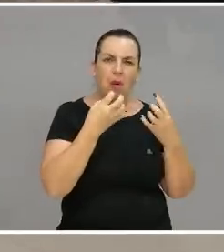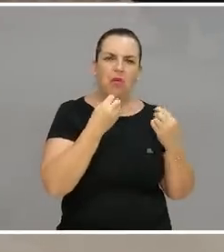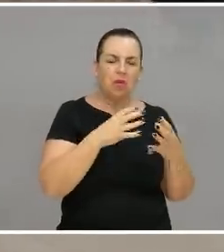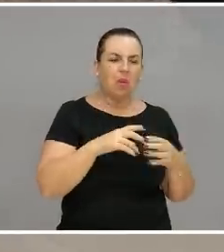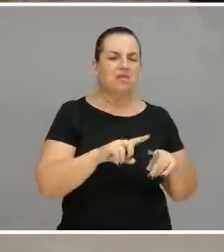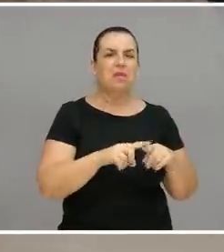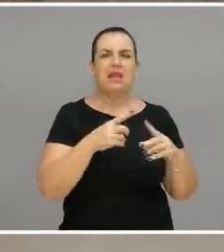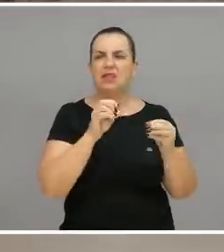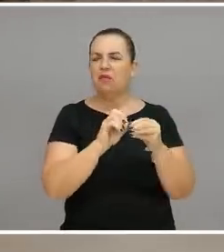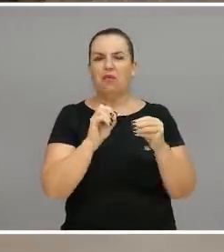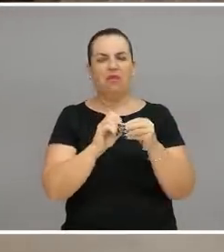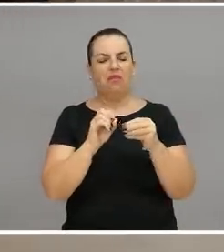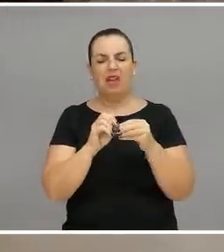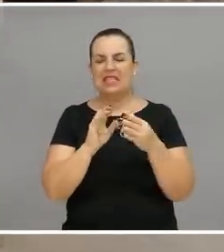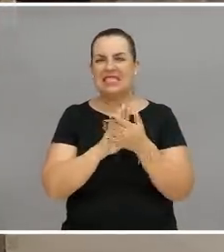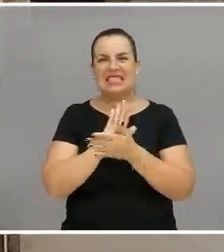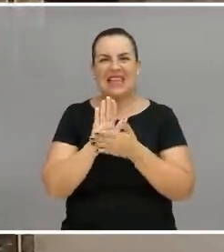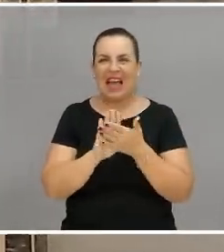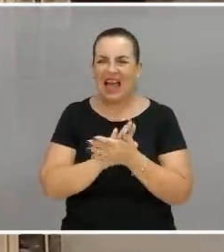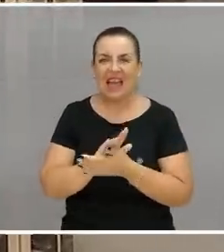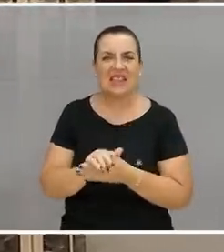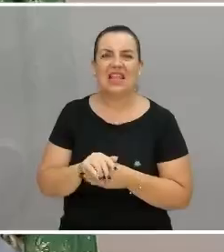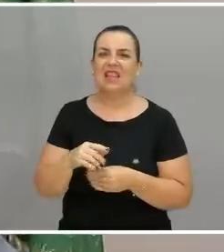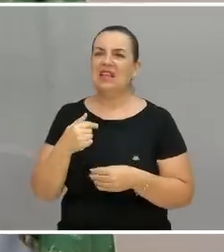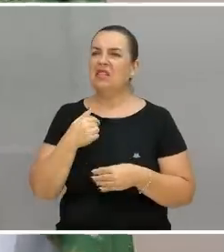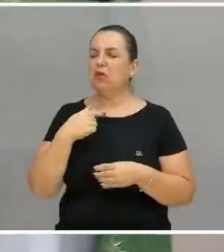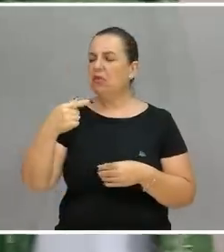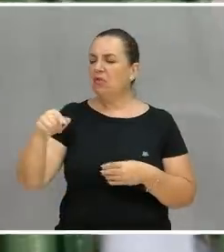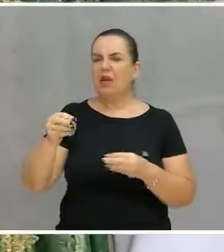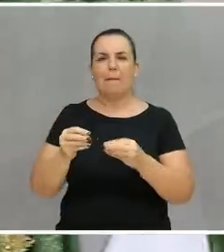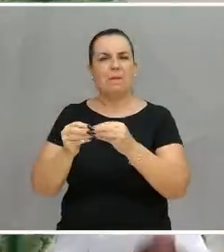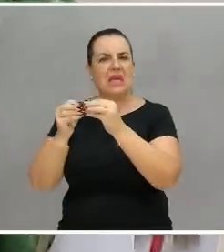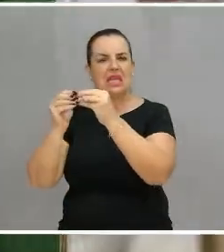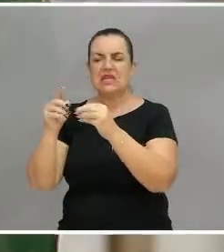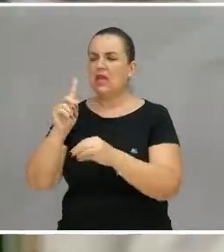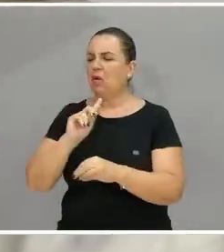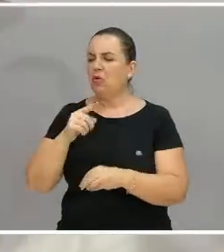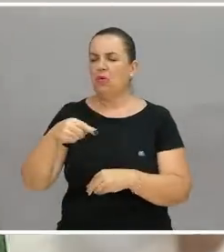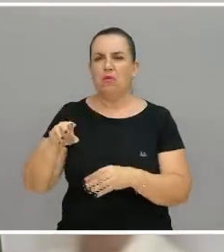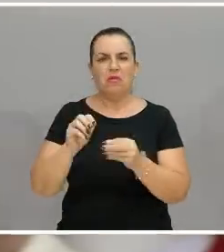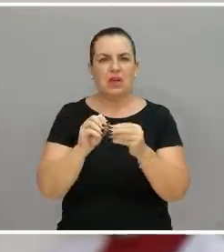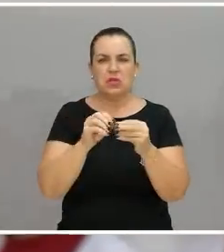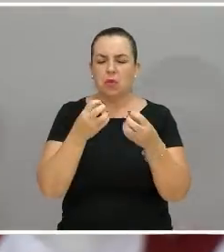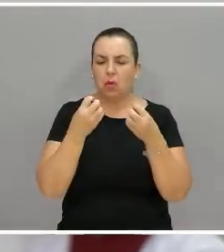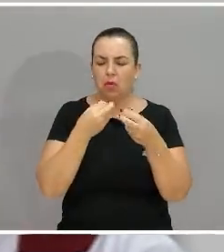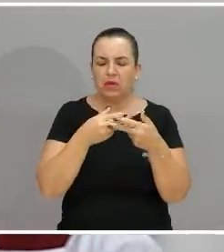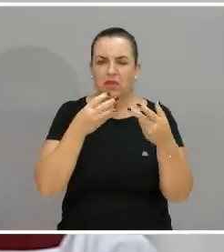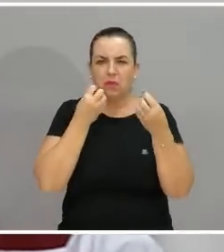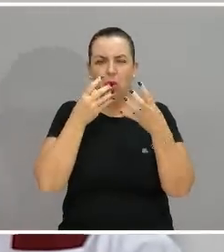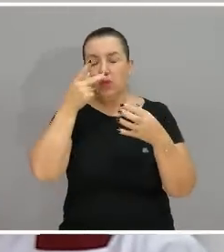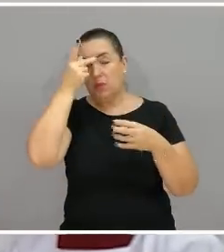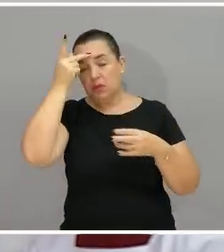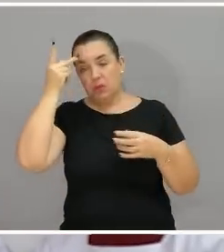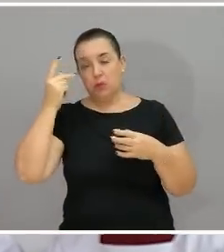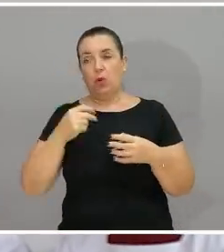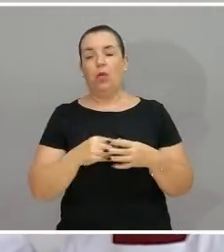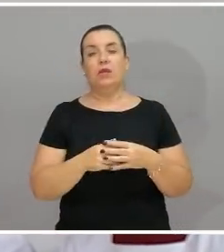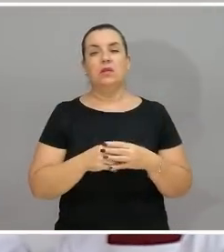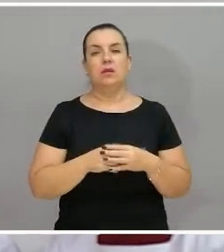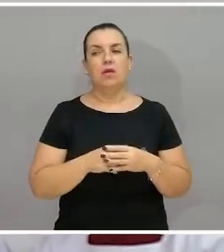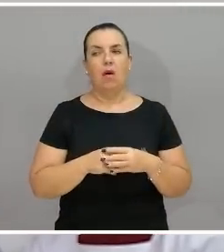faça toda a minha vontade, mas eu não me converto a Ele. Eu quero que Deus facilite demais a minha vida.